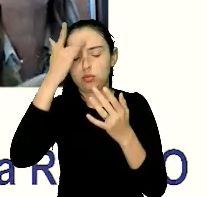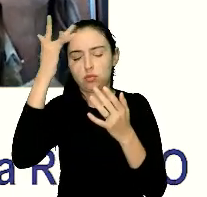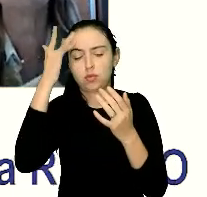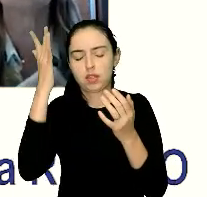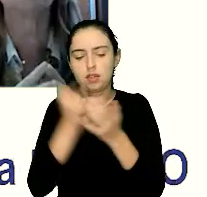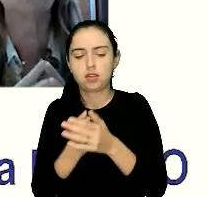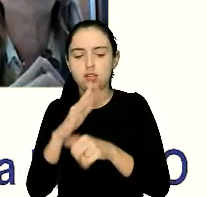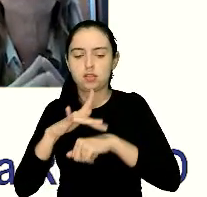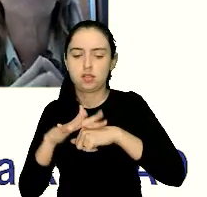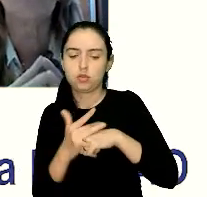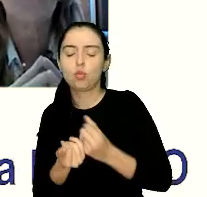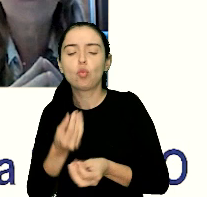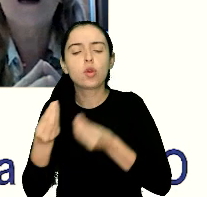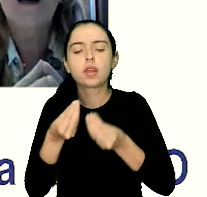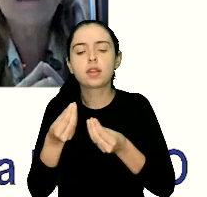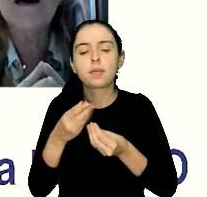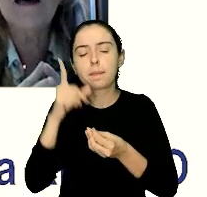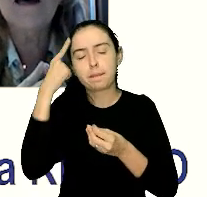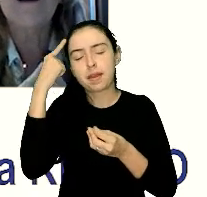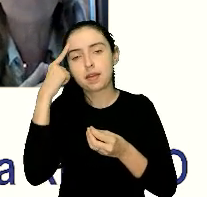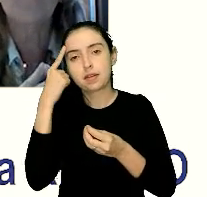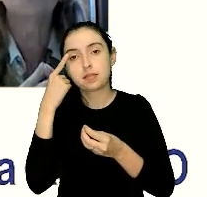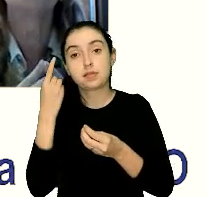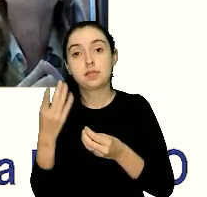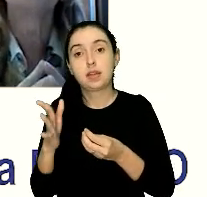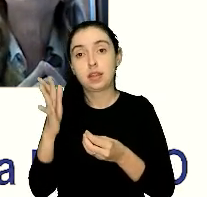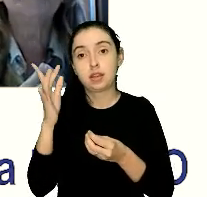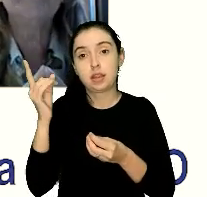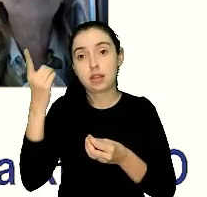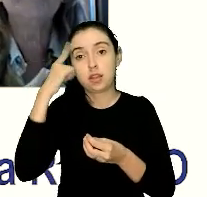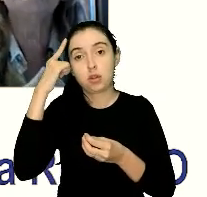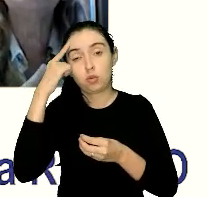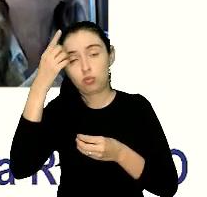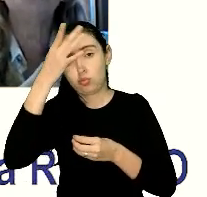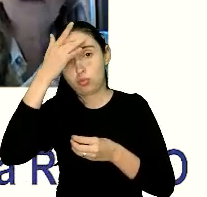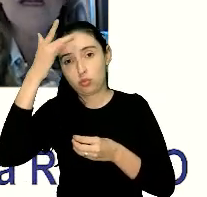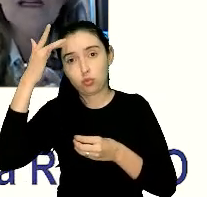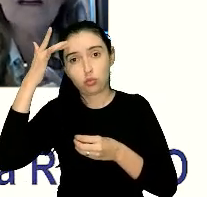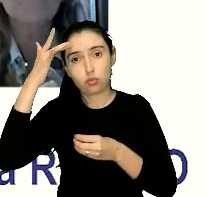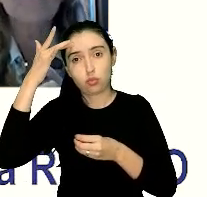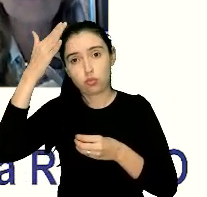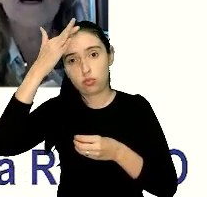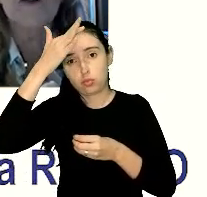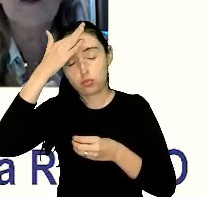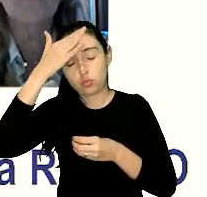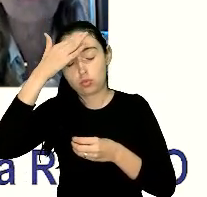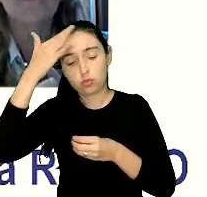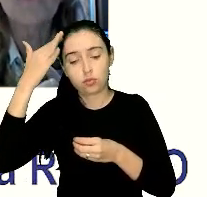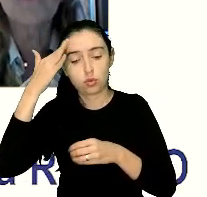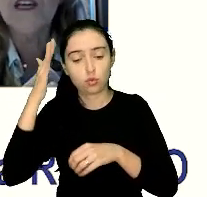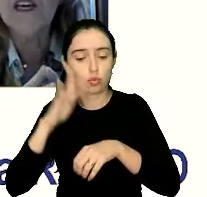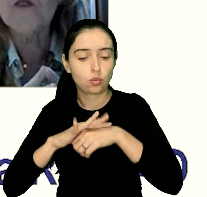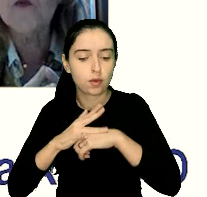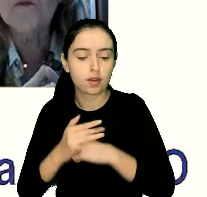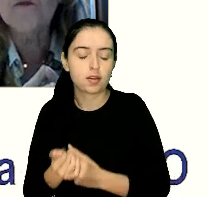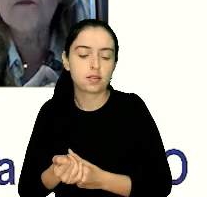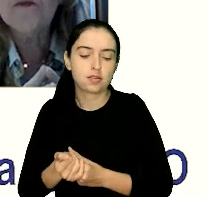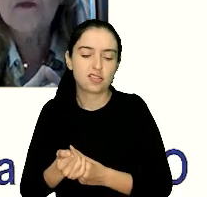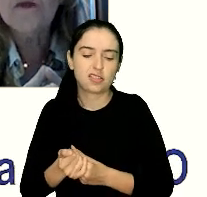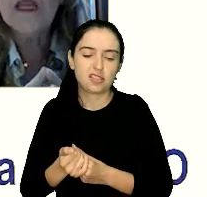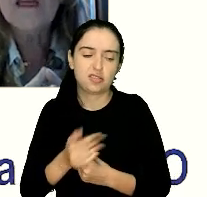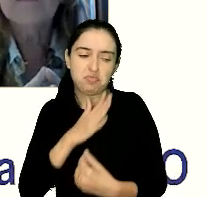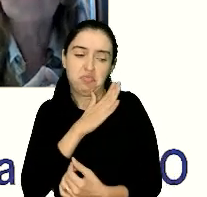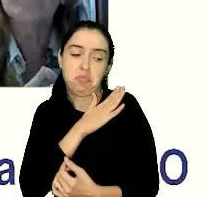pensam a respeito do transtorno mental, ainda é algo que implica num certo